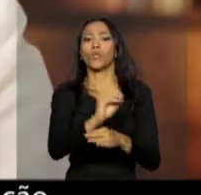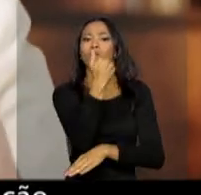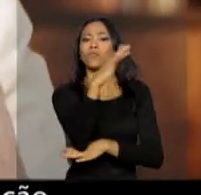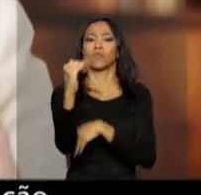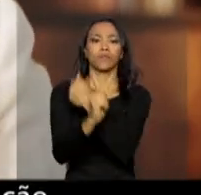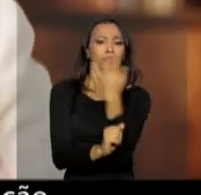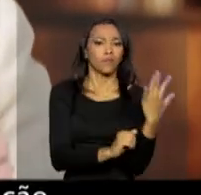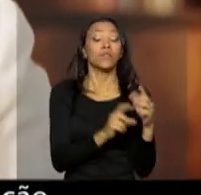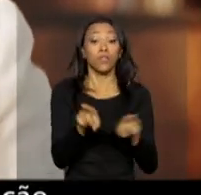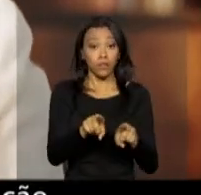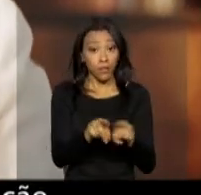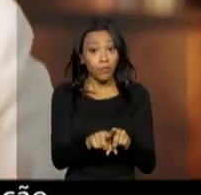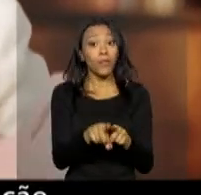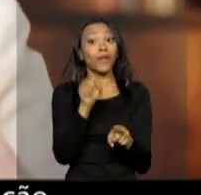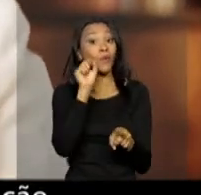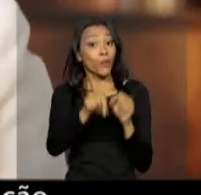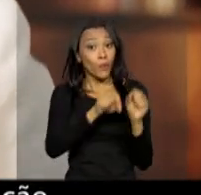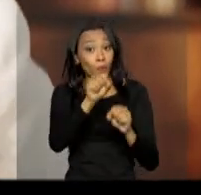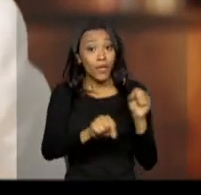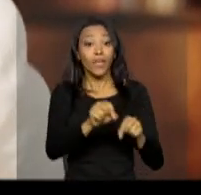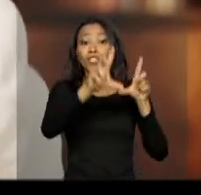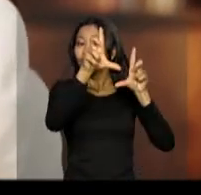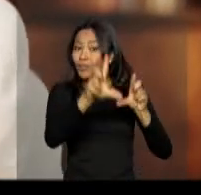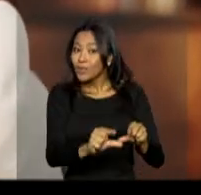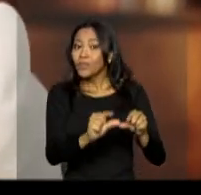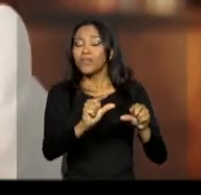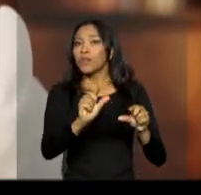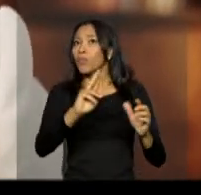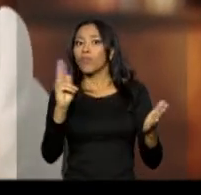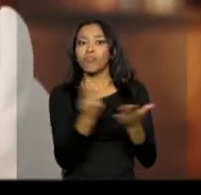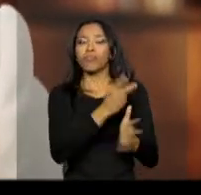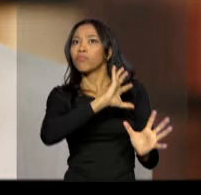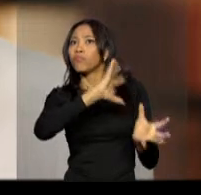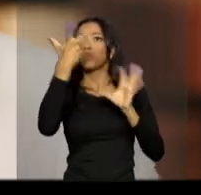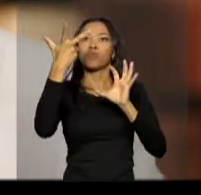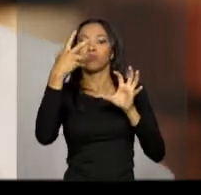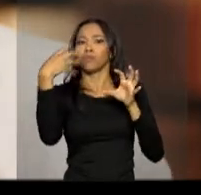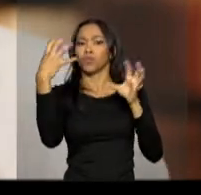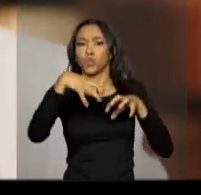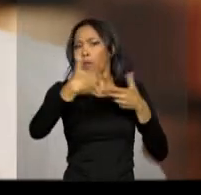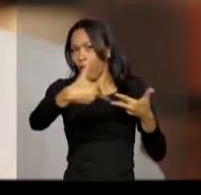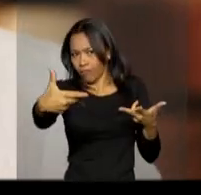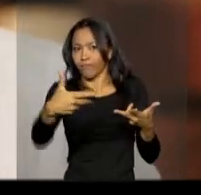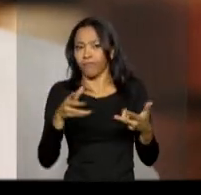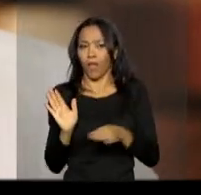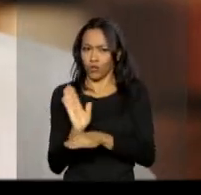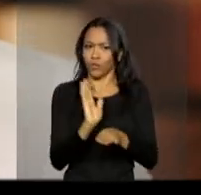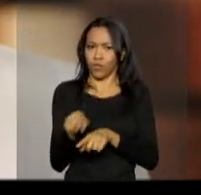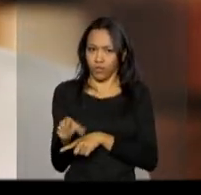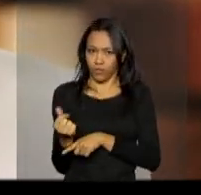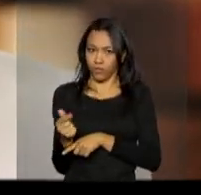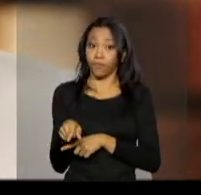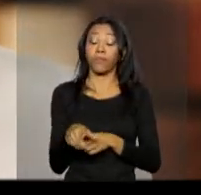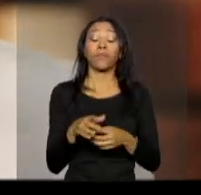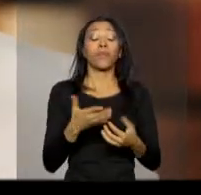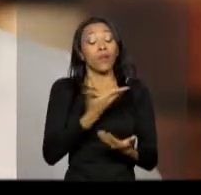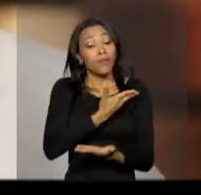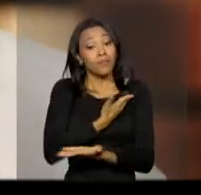ambiente e da mitigação e adaptação às mudanças climáticas. Minhas amigas e meus